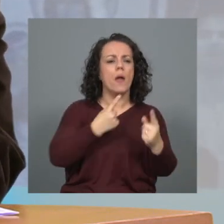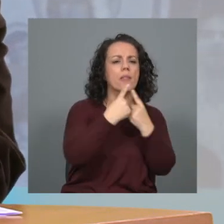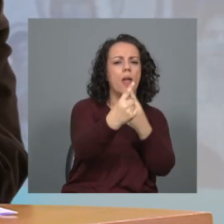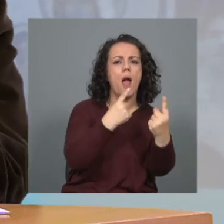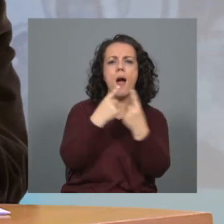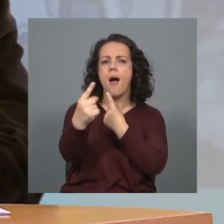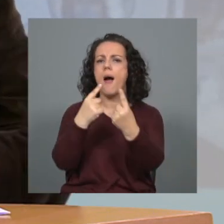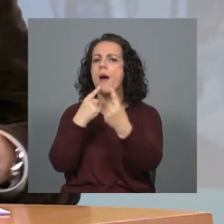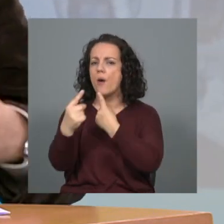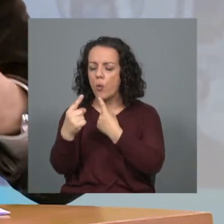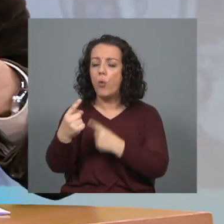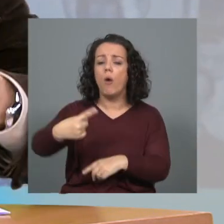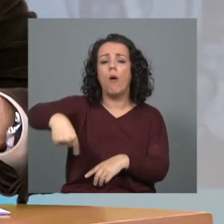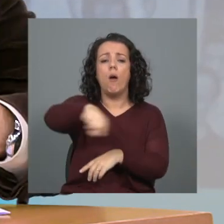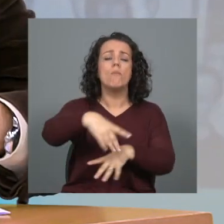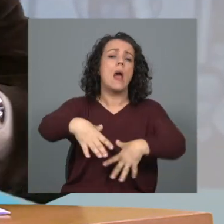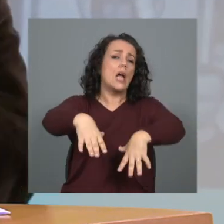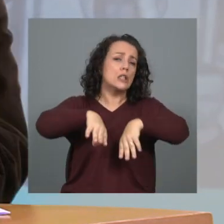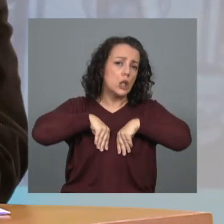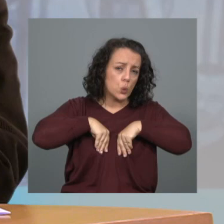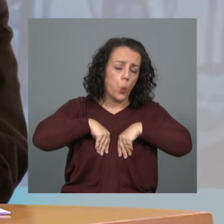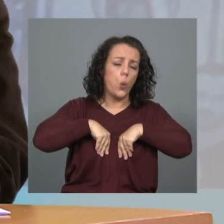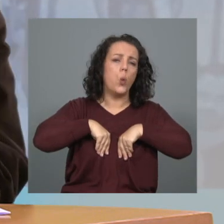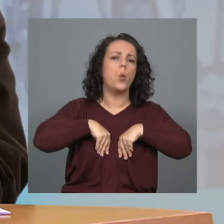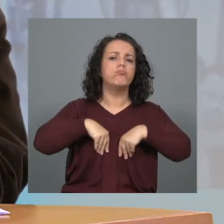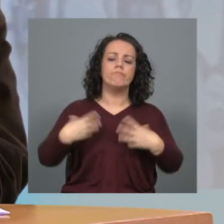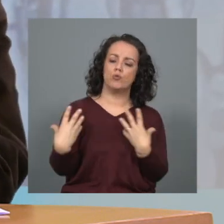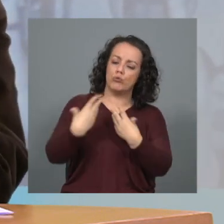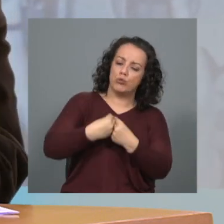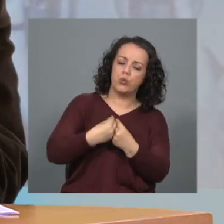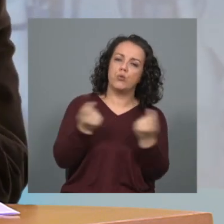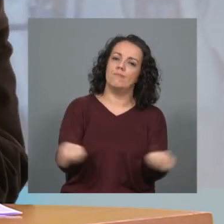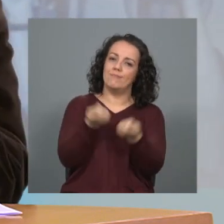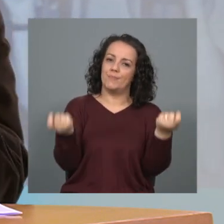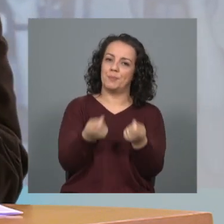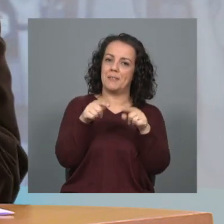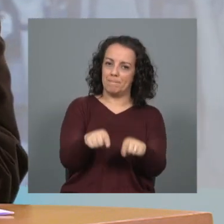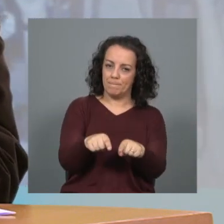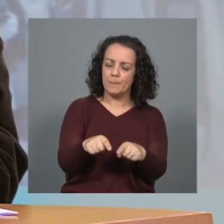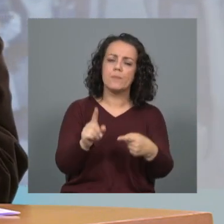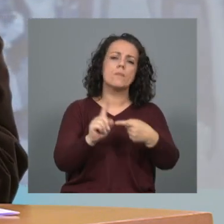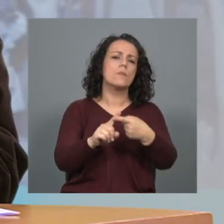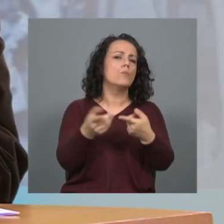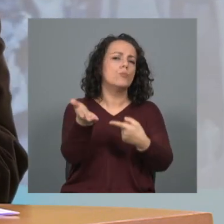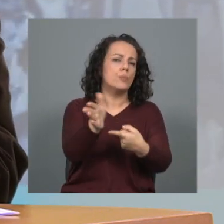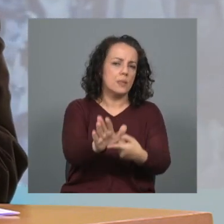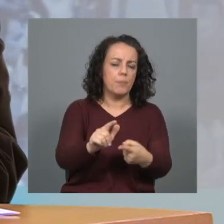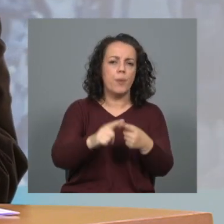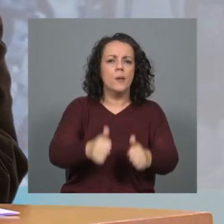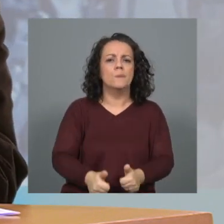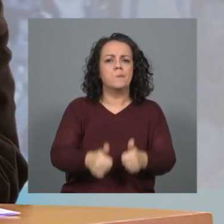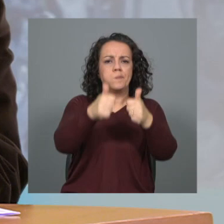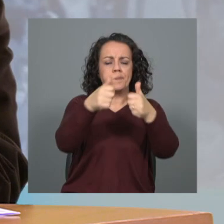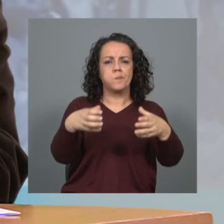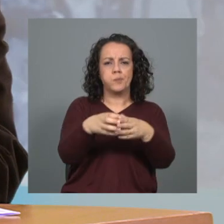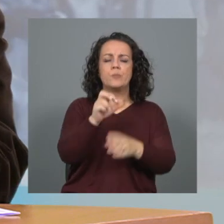que aceitaram connosco promover esta iniciativa. Entre elas, a Conferência Episcopal Portuguesa, nomeadamente por